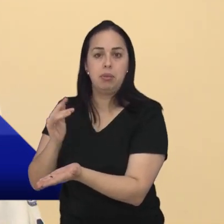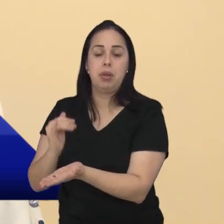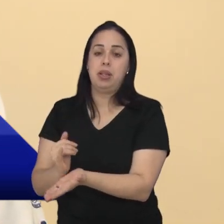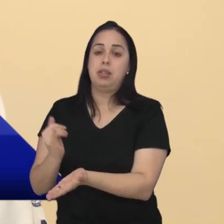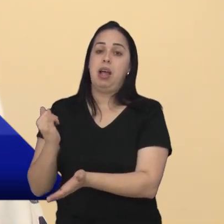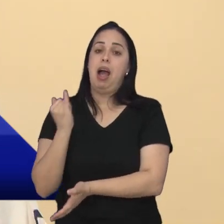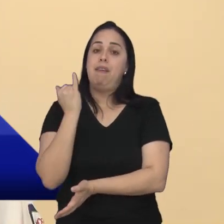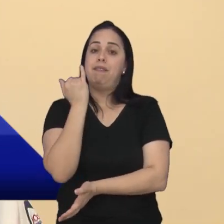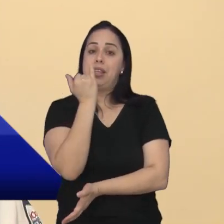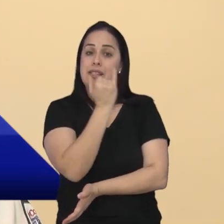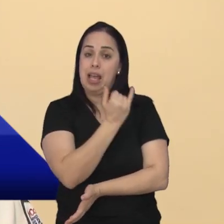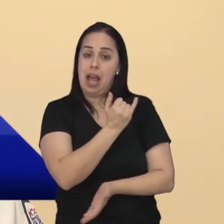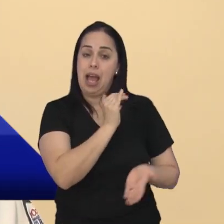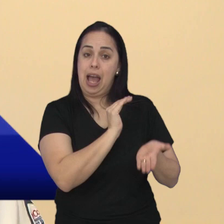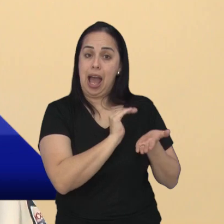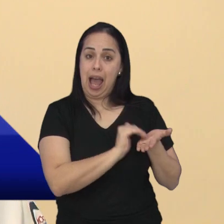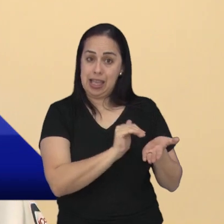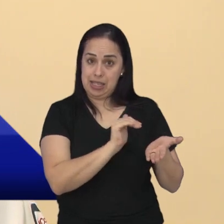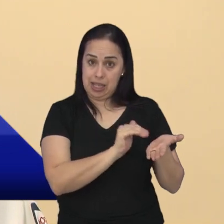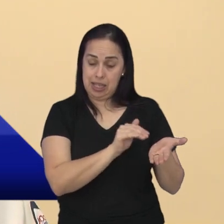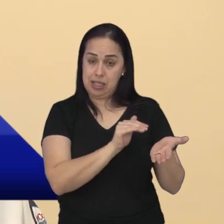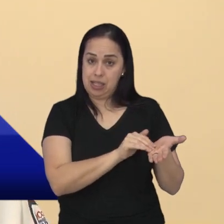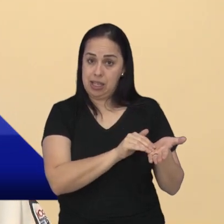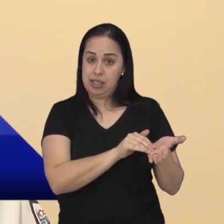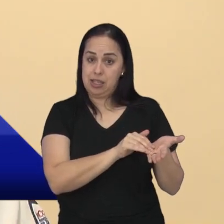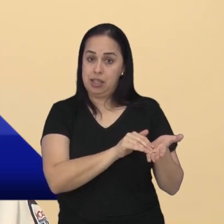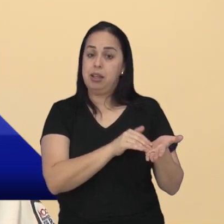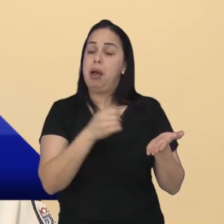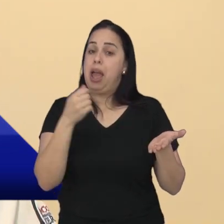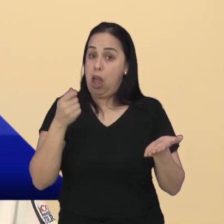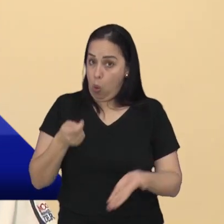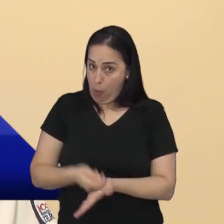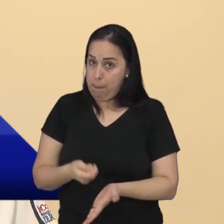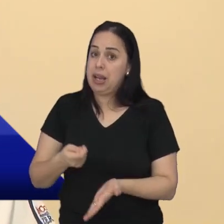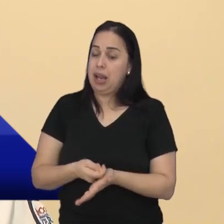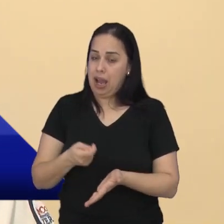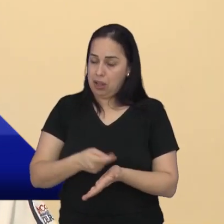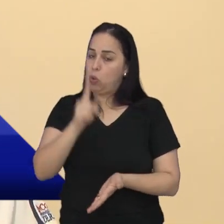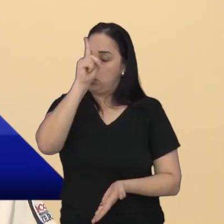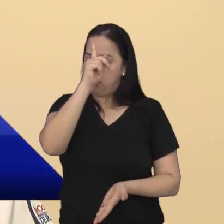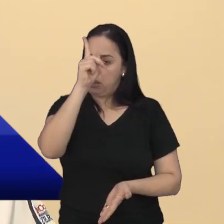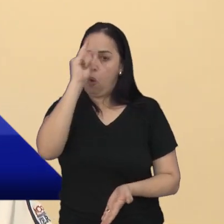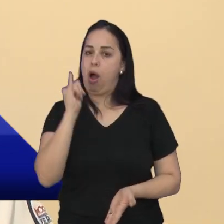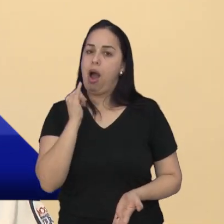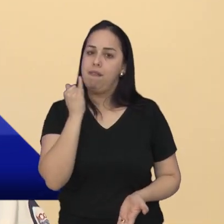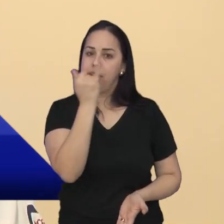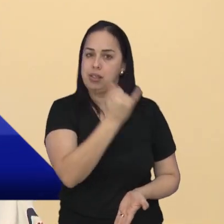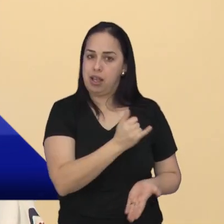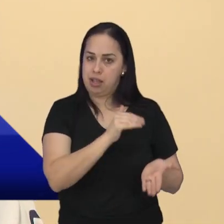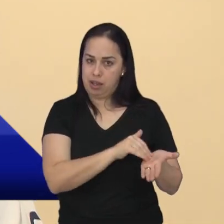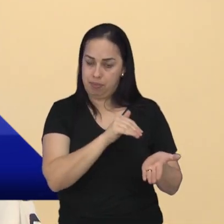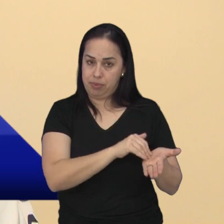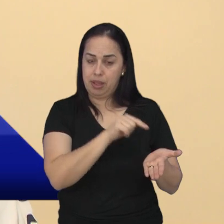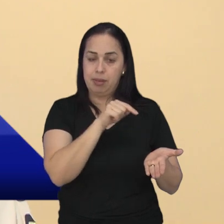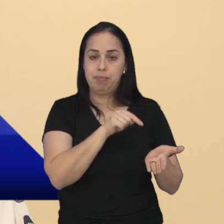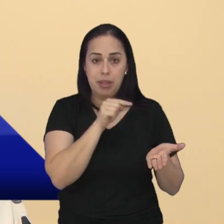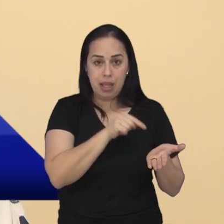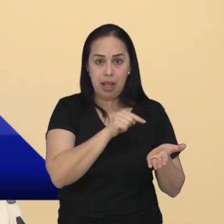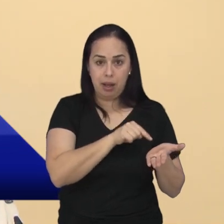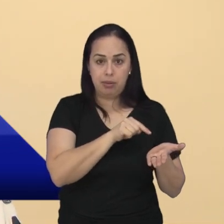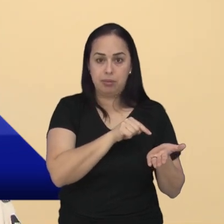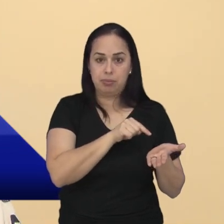mais cedo nessa fila vai ser transplantada primeiro. Existem alguns critérios e é sobre esse critério que a gente